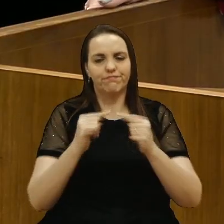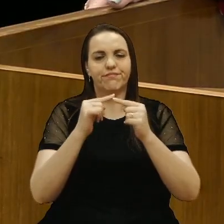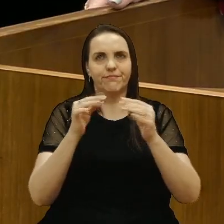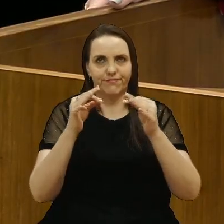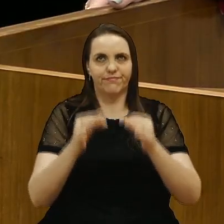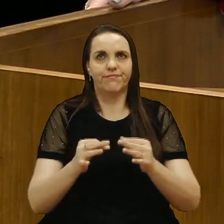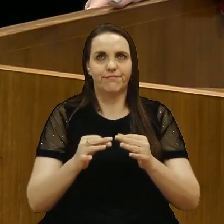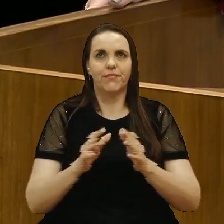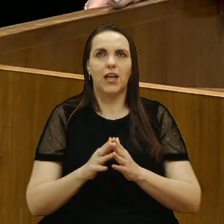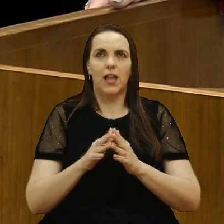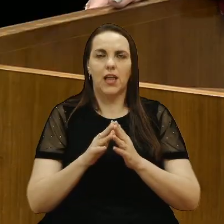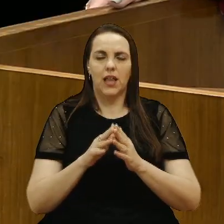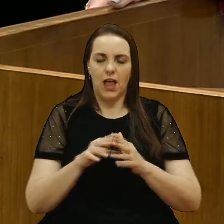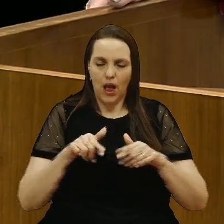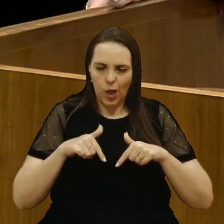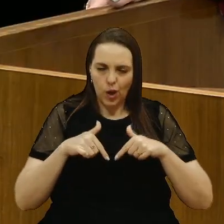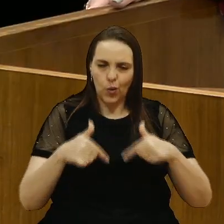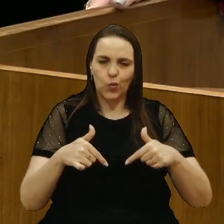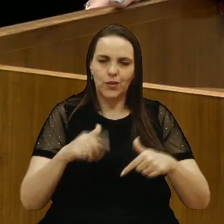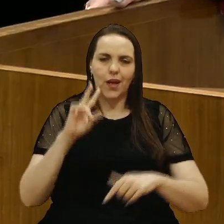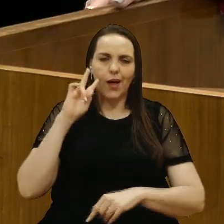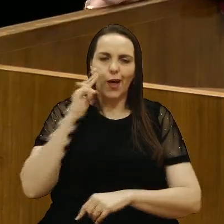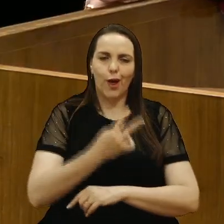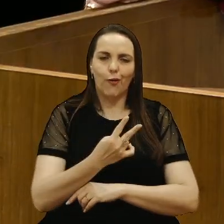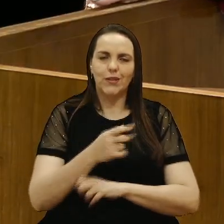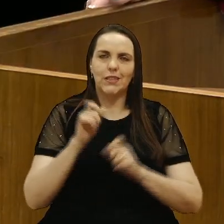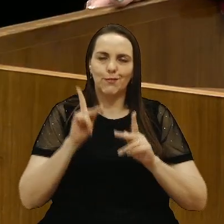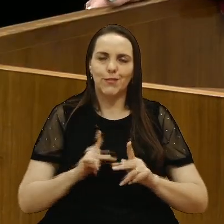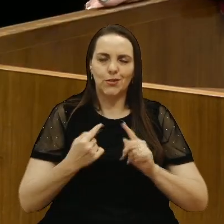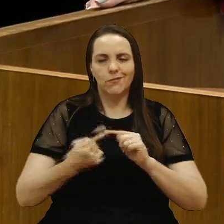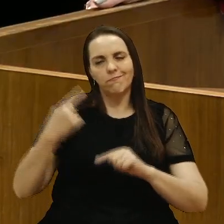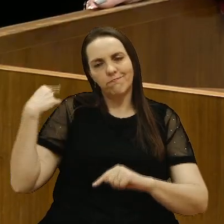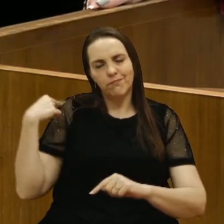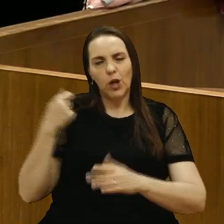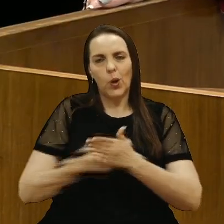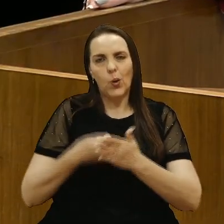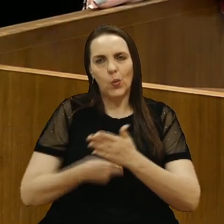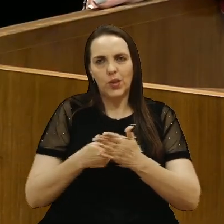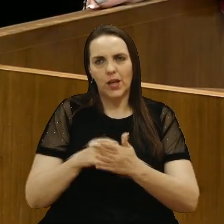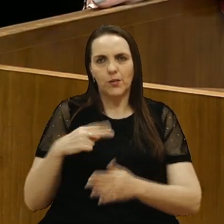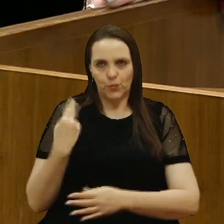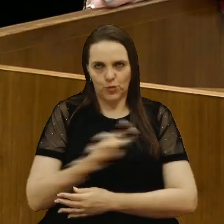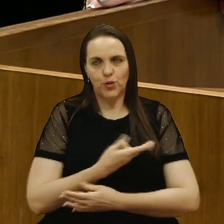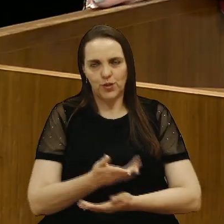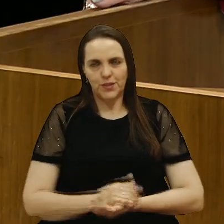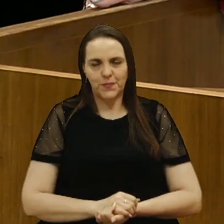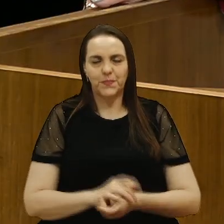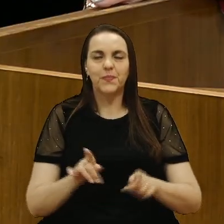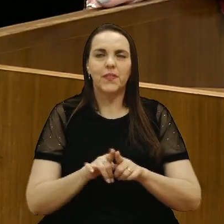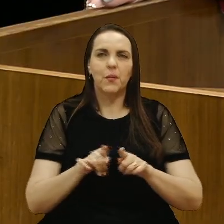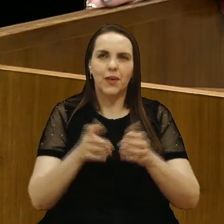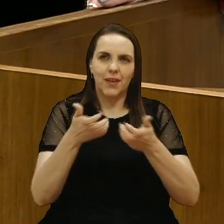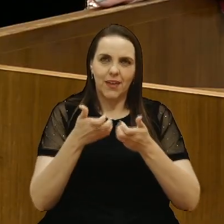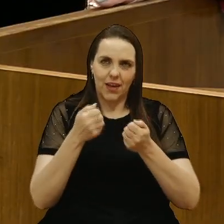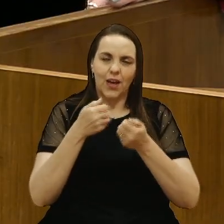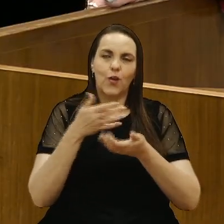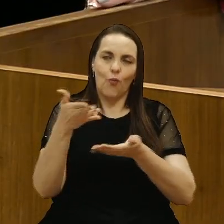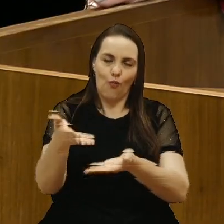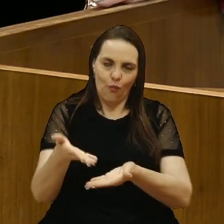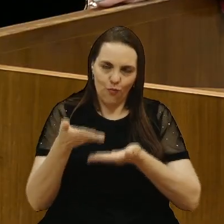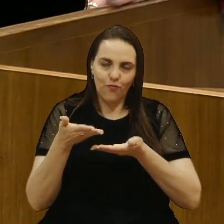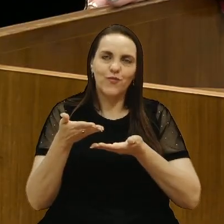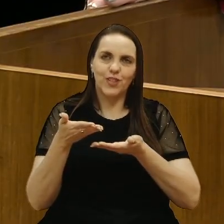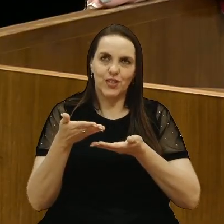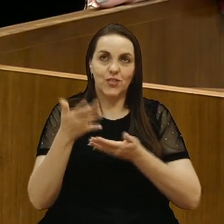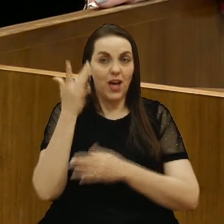desta luta de reconhecer aqueles que lutaram por nós. Também quero reforçar um convite, já